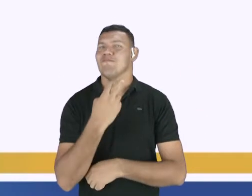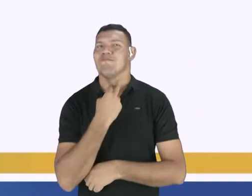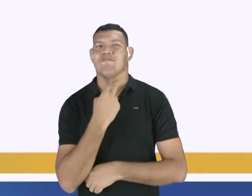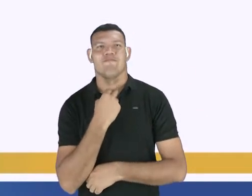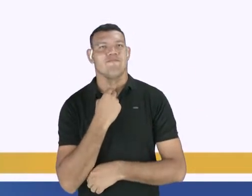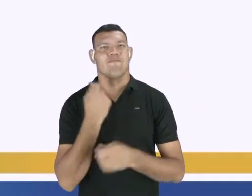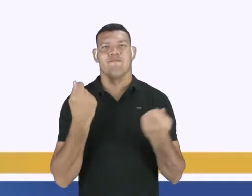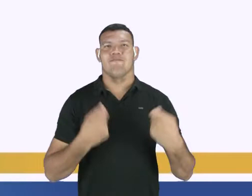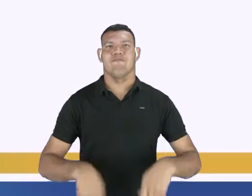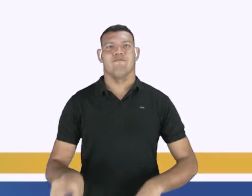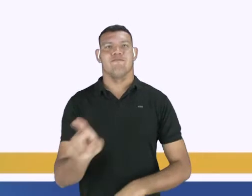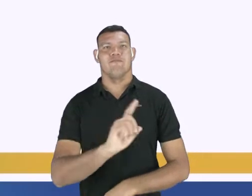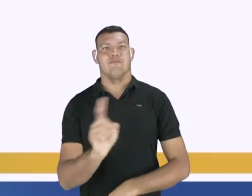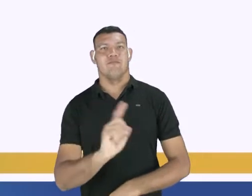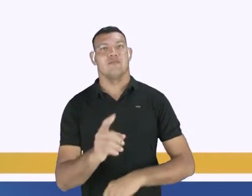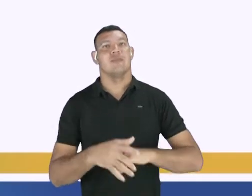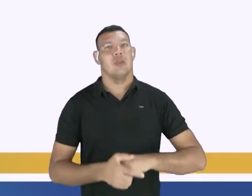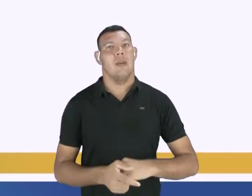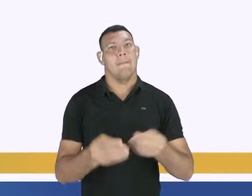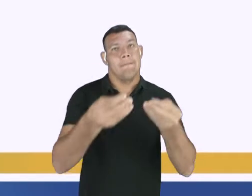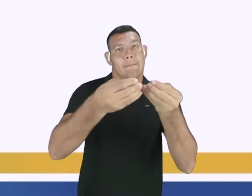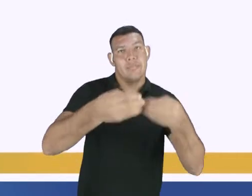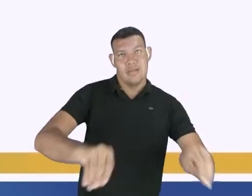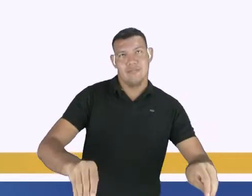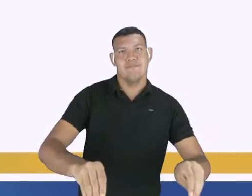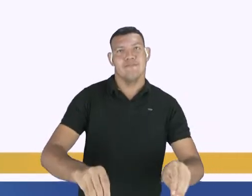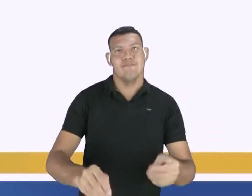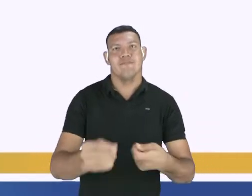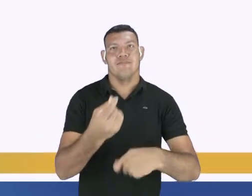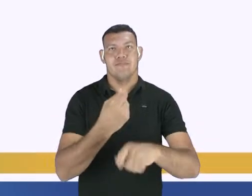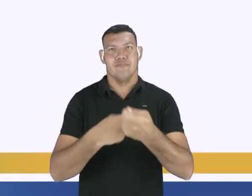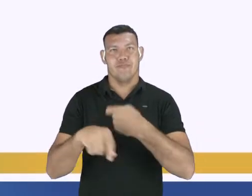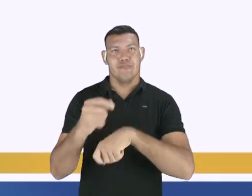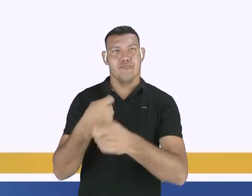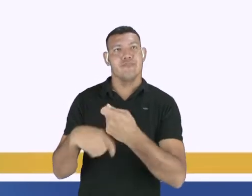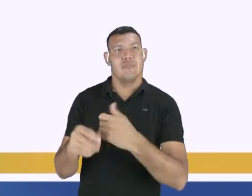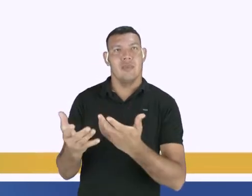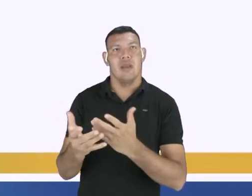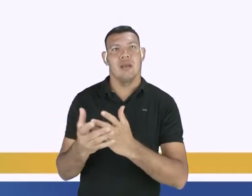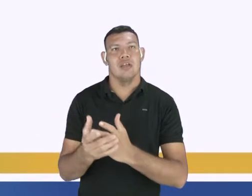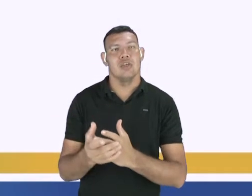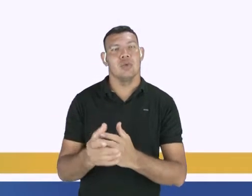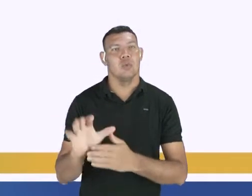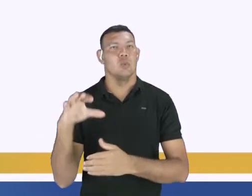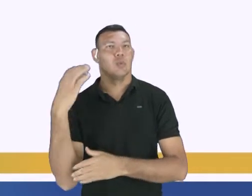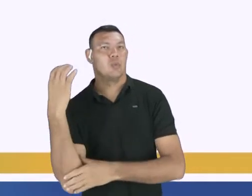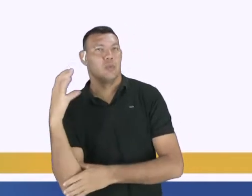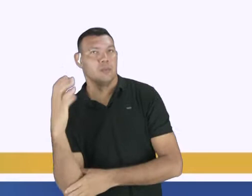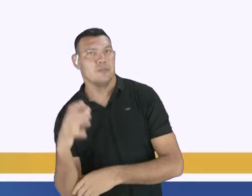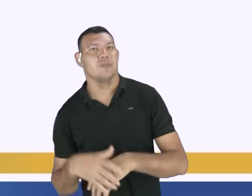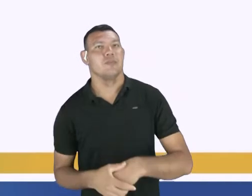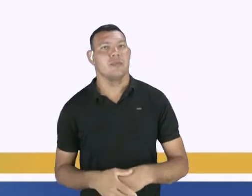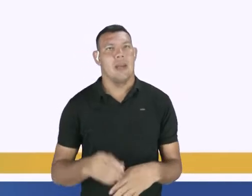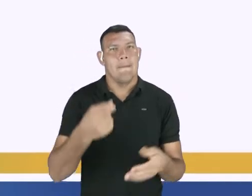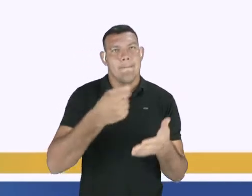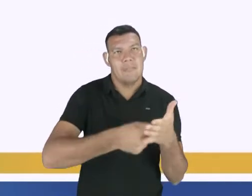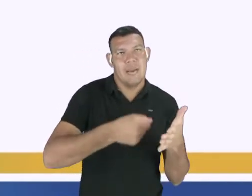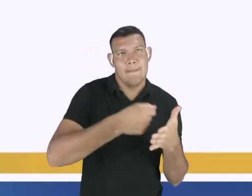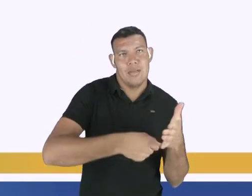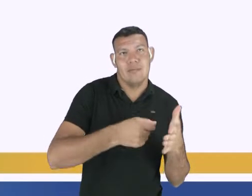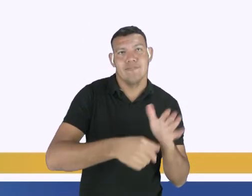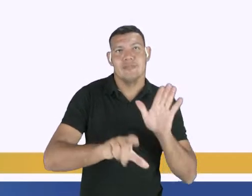violadas. Os preços variam de acordo com a oferta e a procura de cada produto, e a livre concorrência entre as